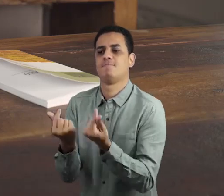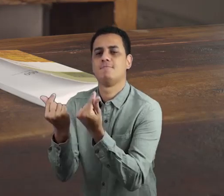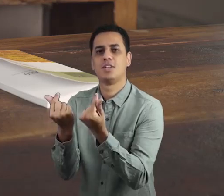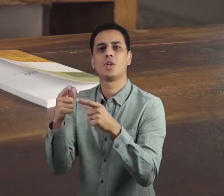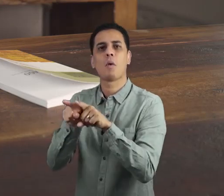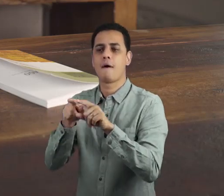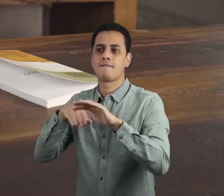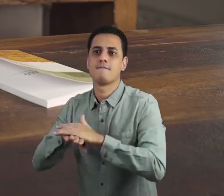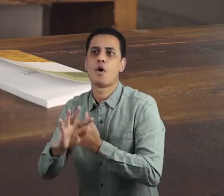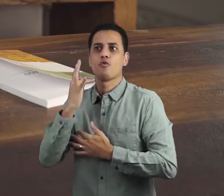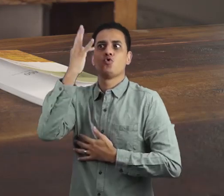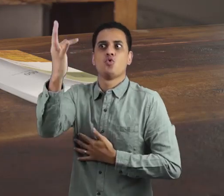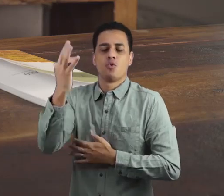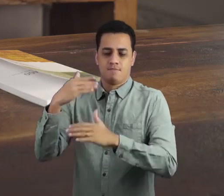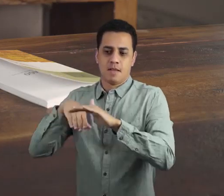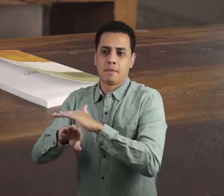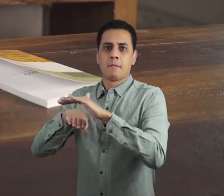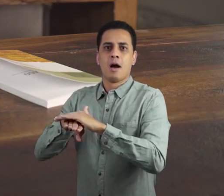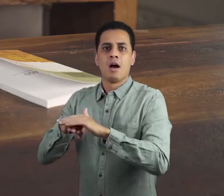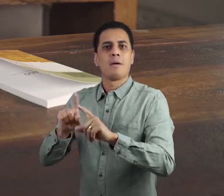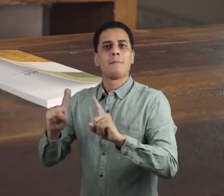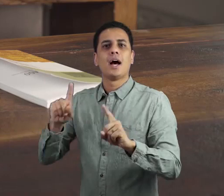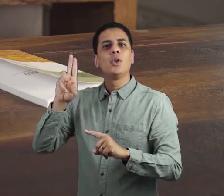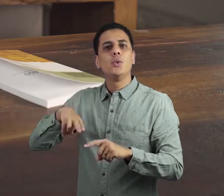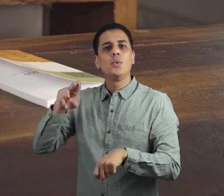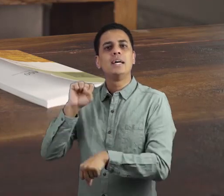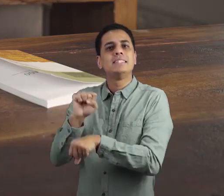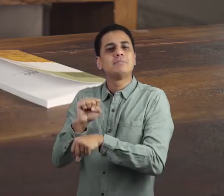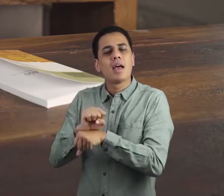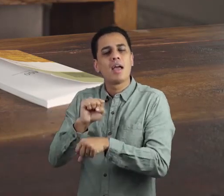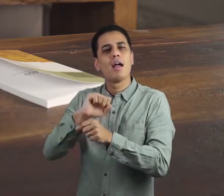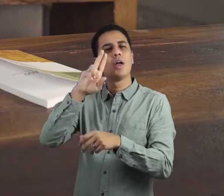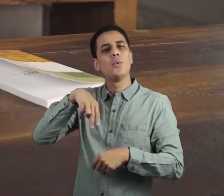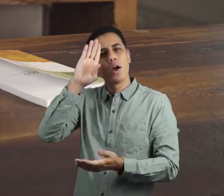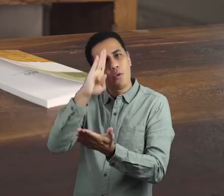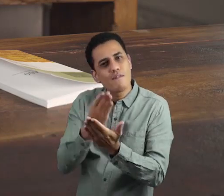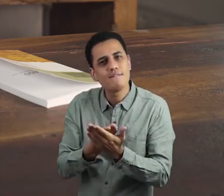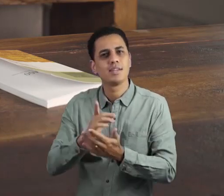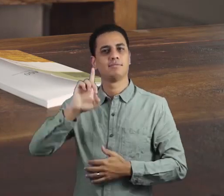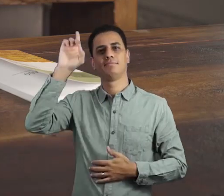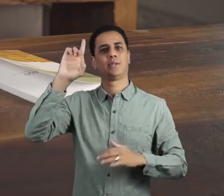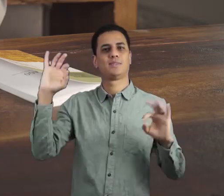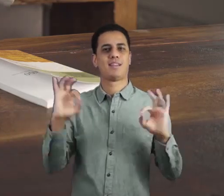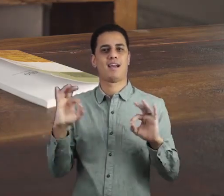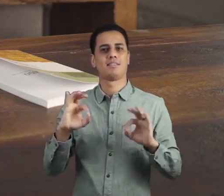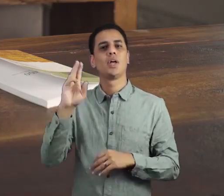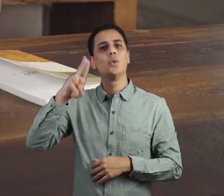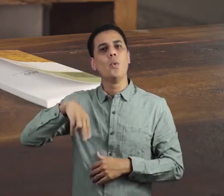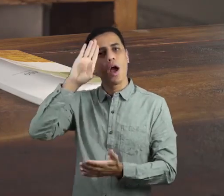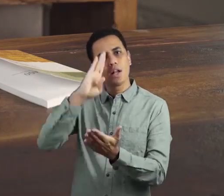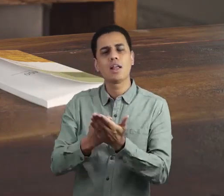riquezas, retendo para si, acumulando para o seu futuro, ao invés de esperar confiantemente que o